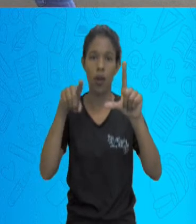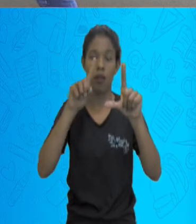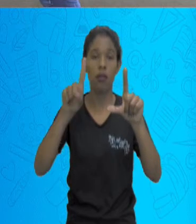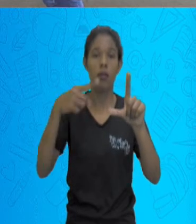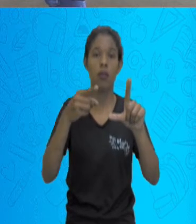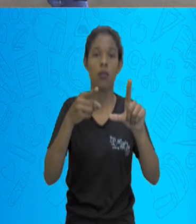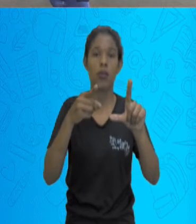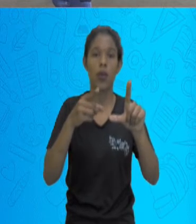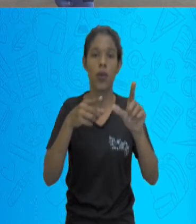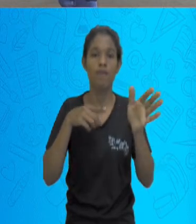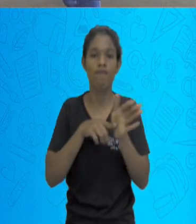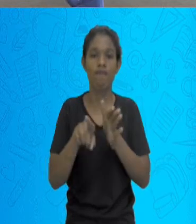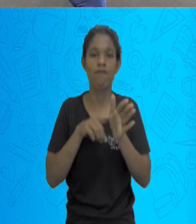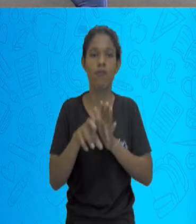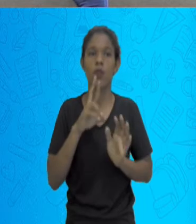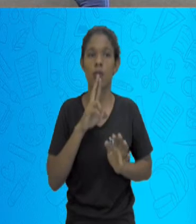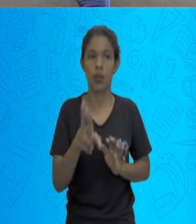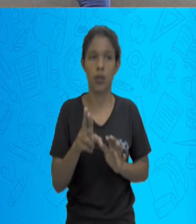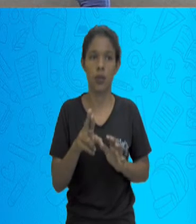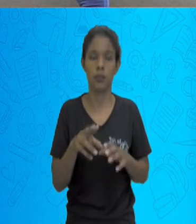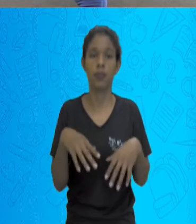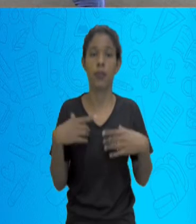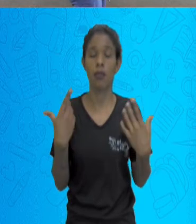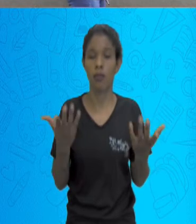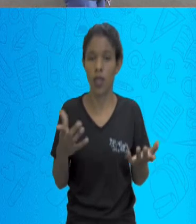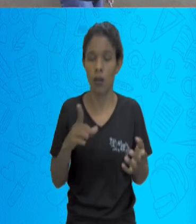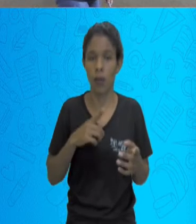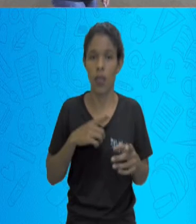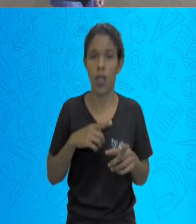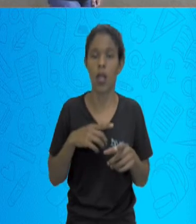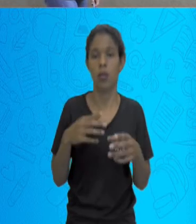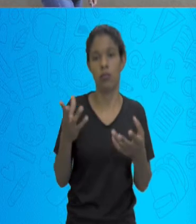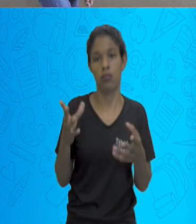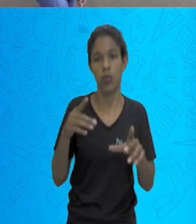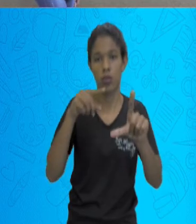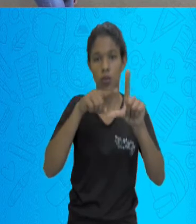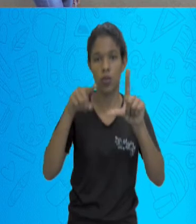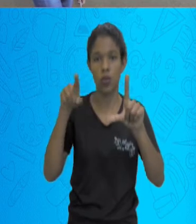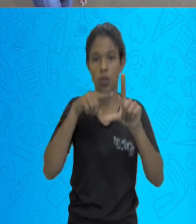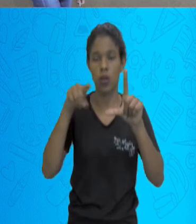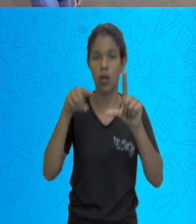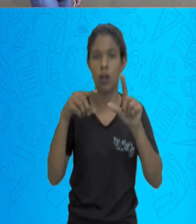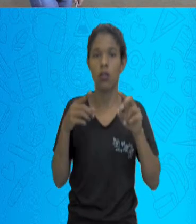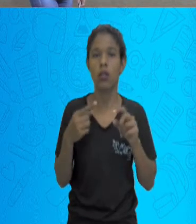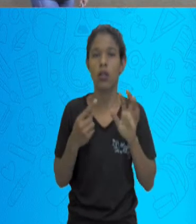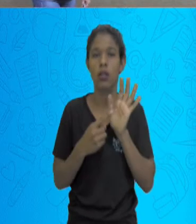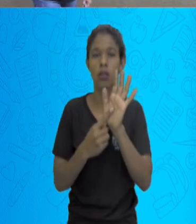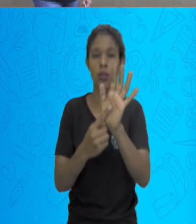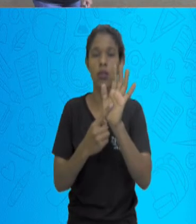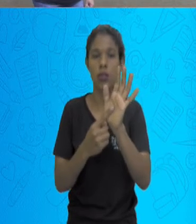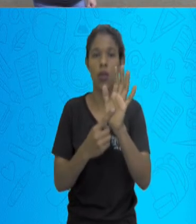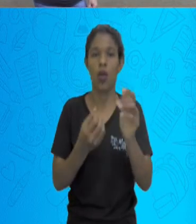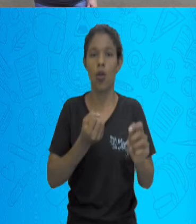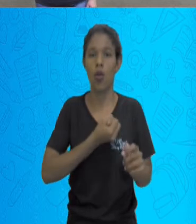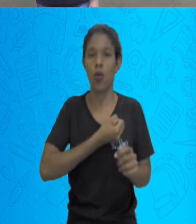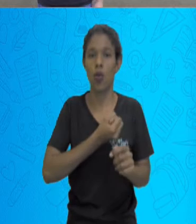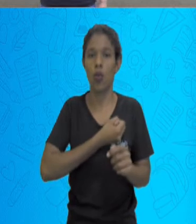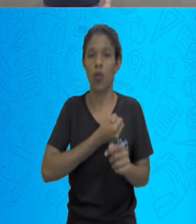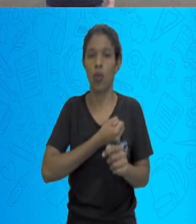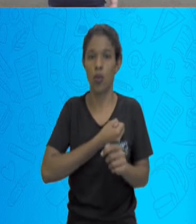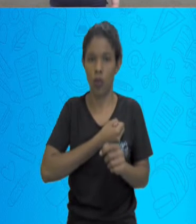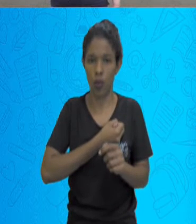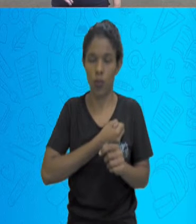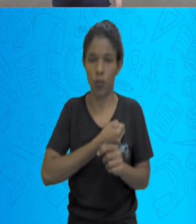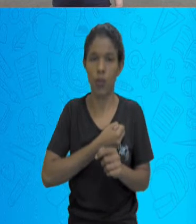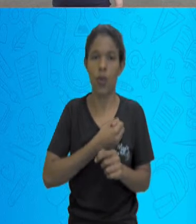nos mostra o número de telefones de uso público no Brasil. Vocês estão lembrados, né?